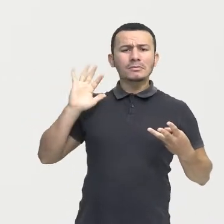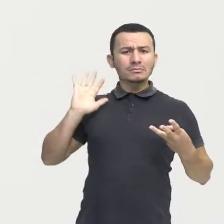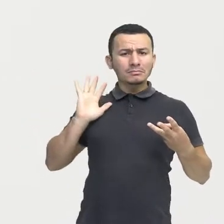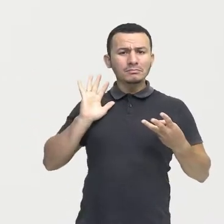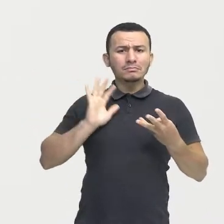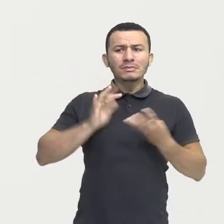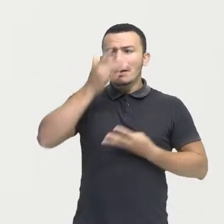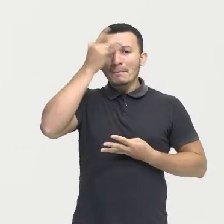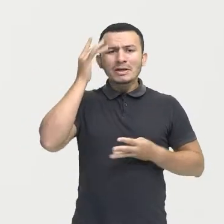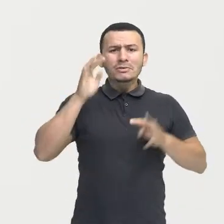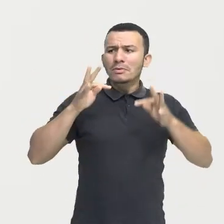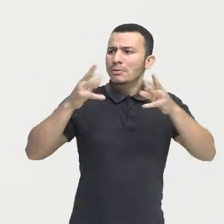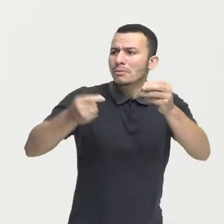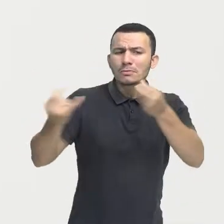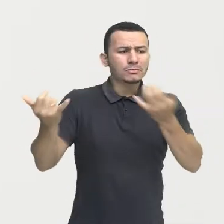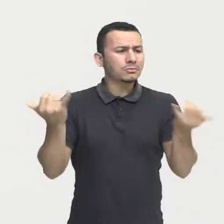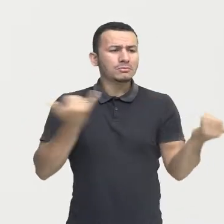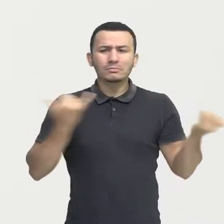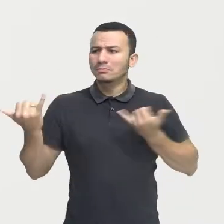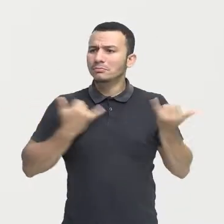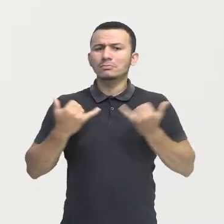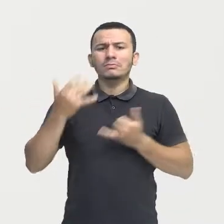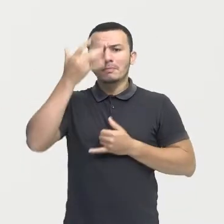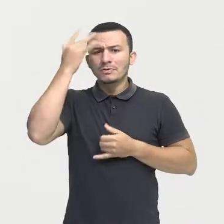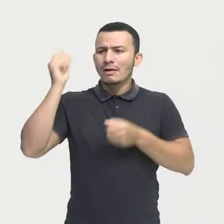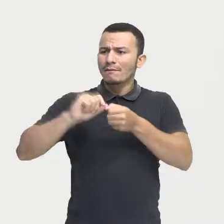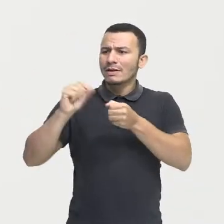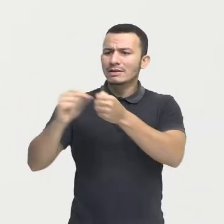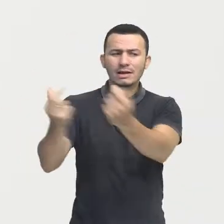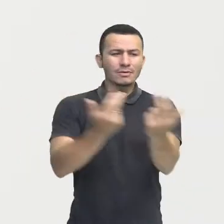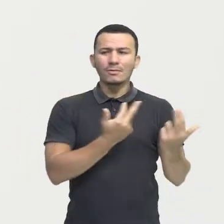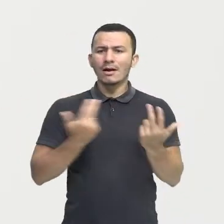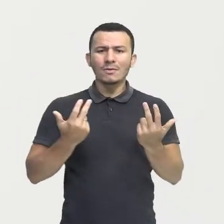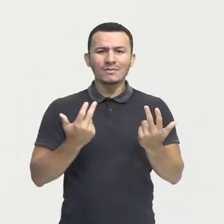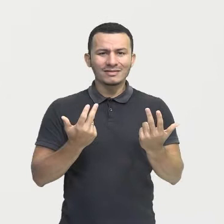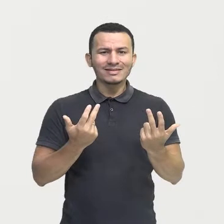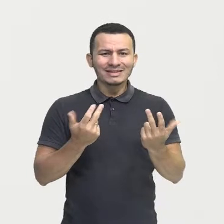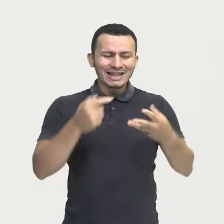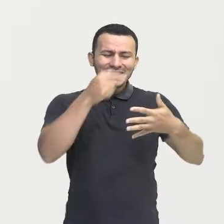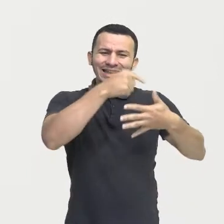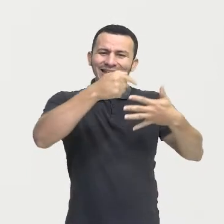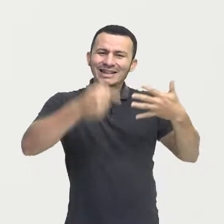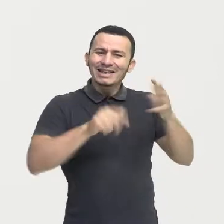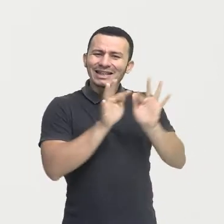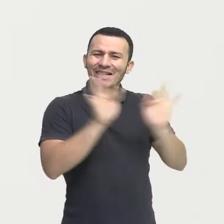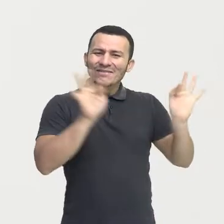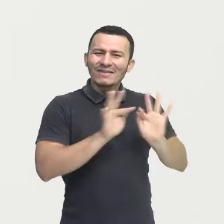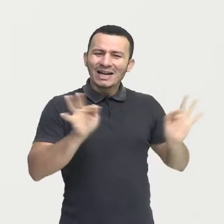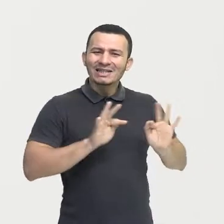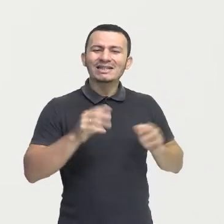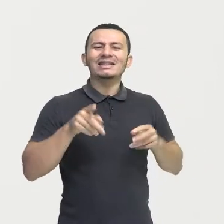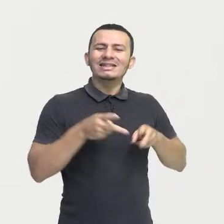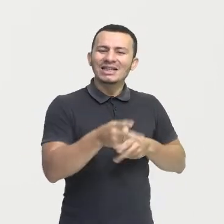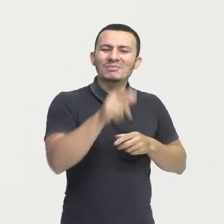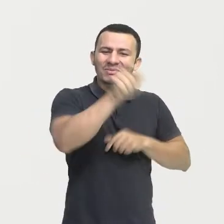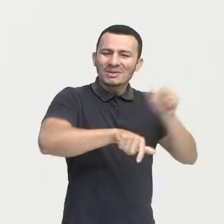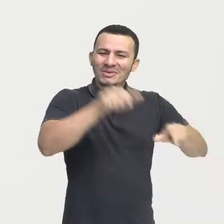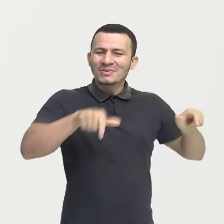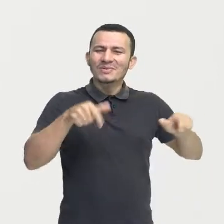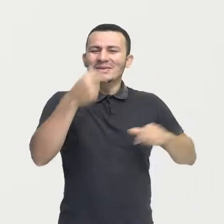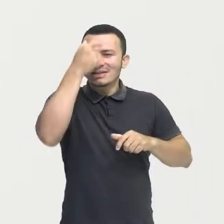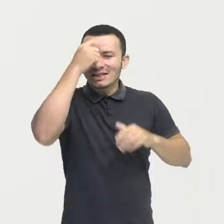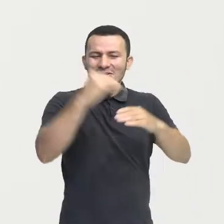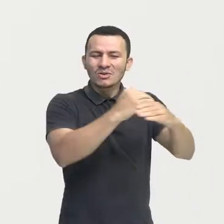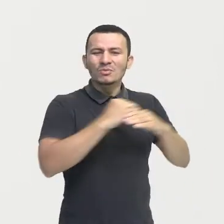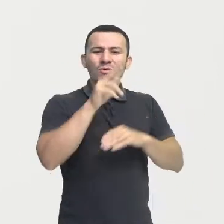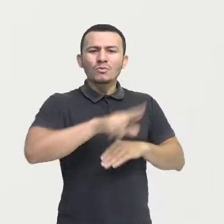todo mundo diz, porque todo mundo faz. Então, essas são as frases comuns do senso comum. Ah,